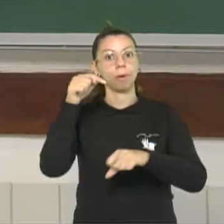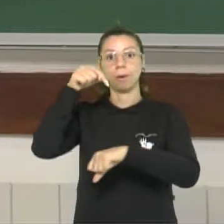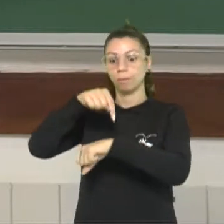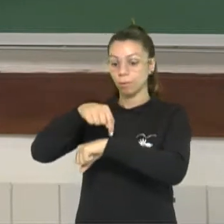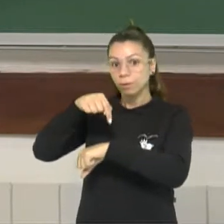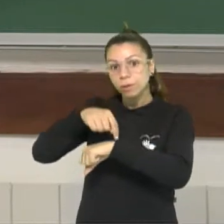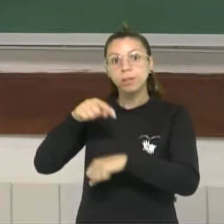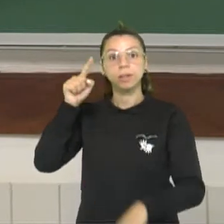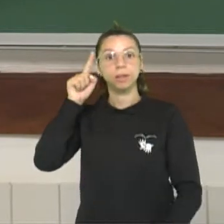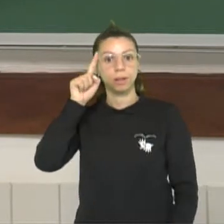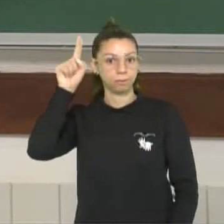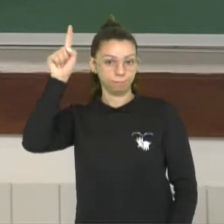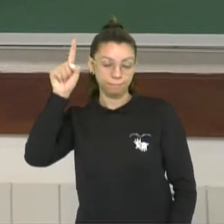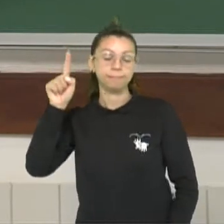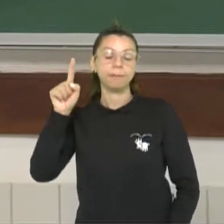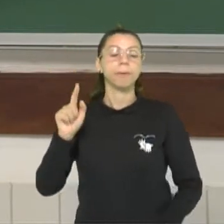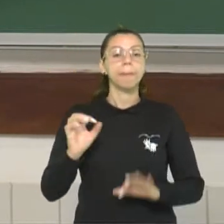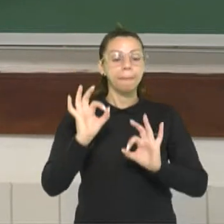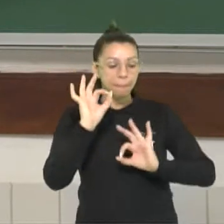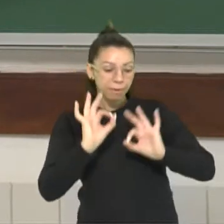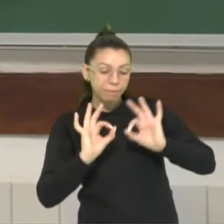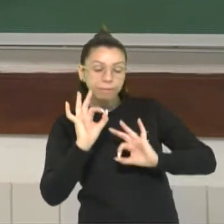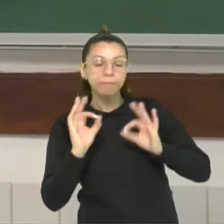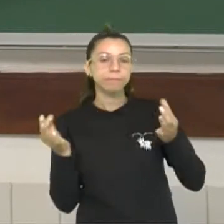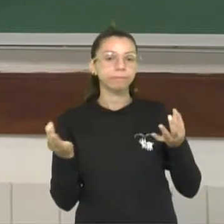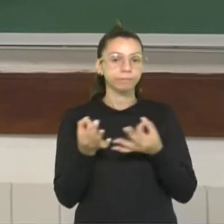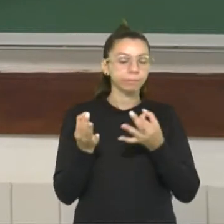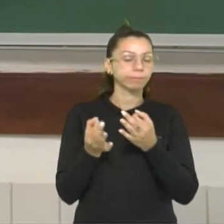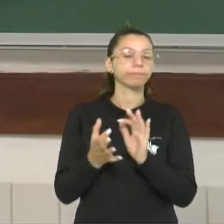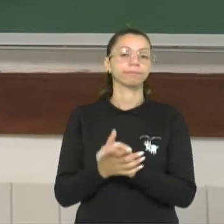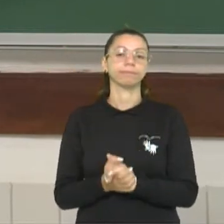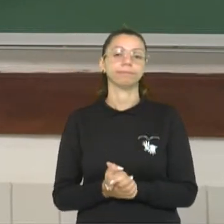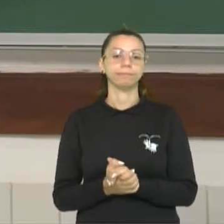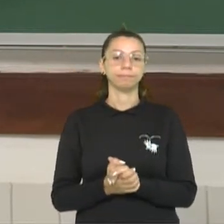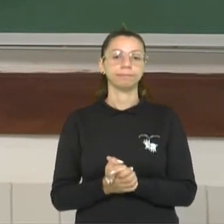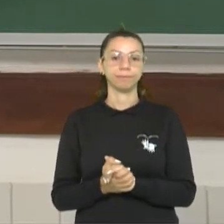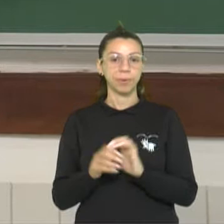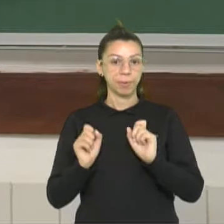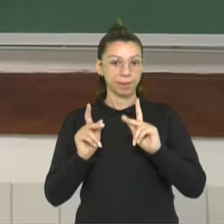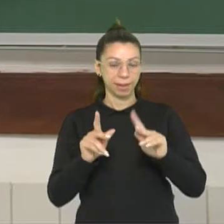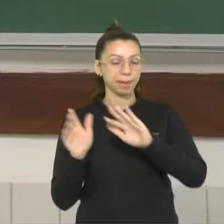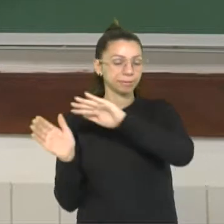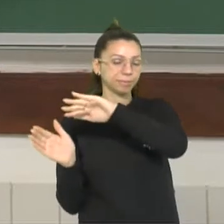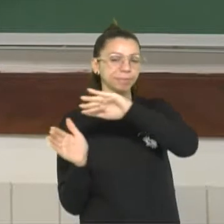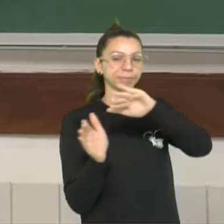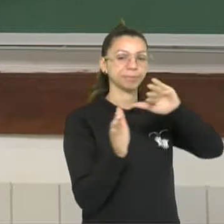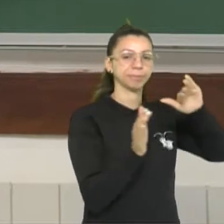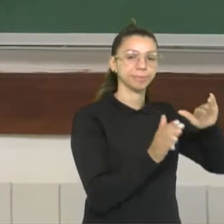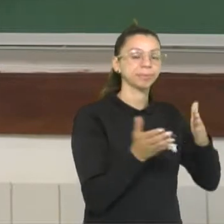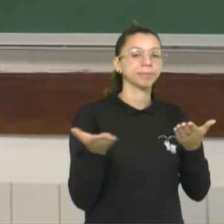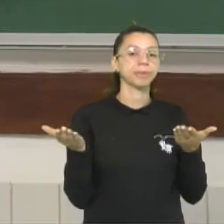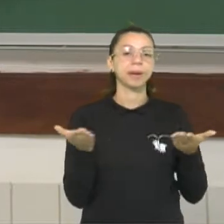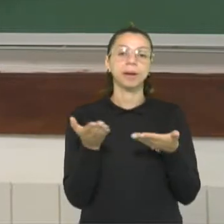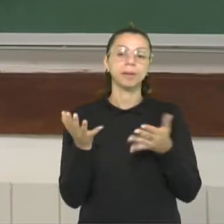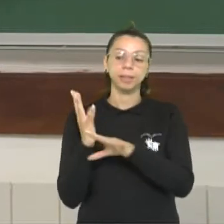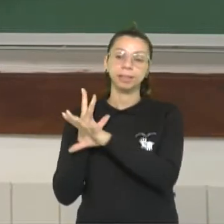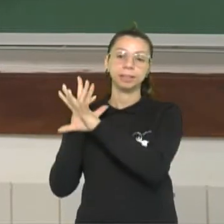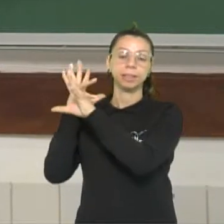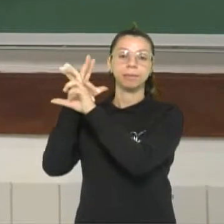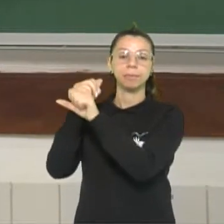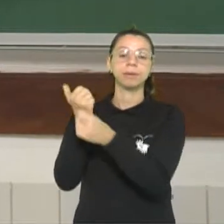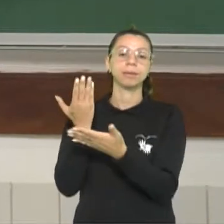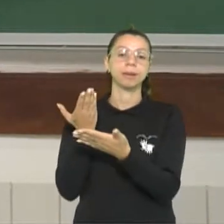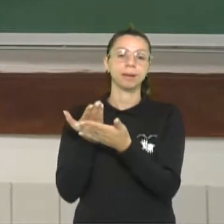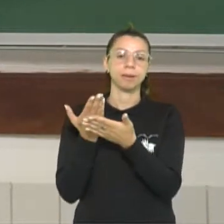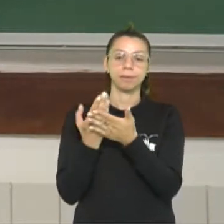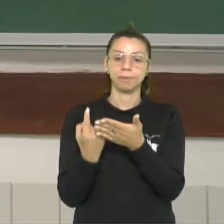tudo com bastante capricho, bien, nessa reta final aí. Tudo bem? Então vamos lá ver o que nós estudamos na aula